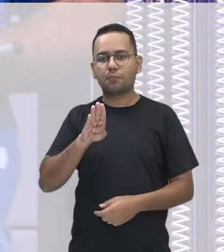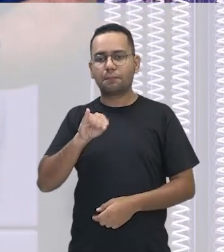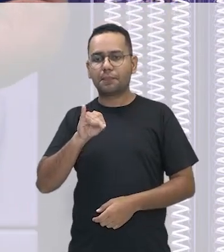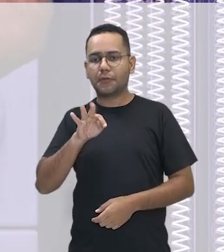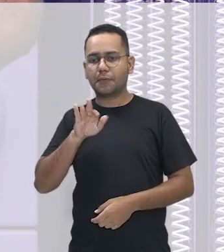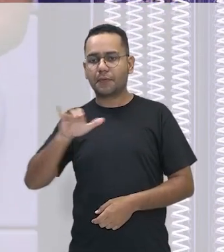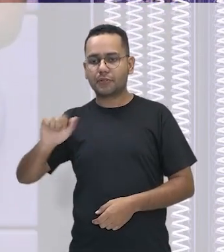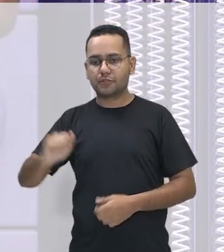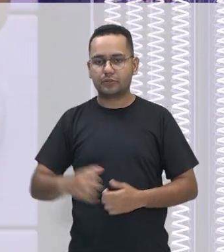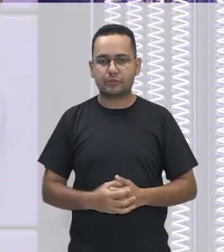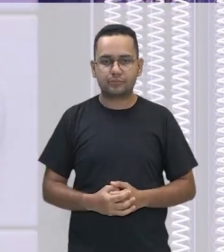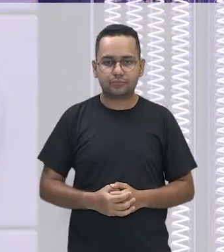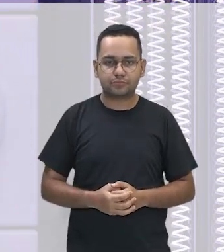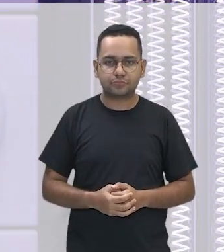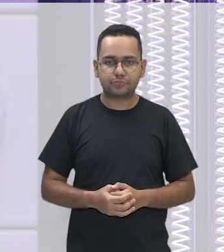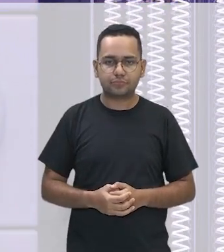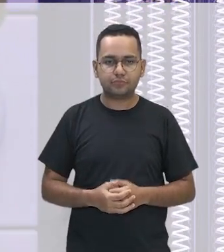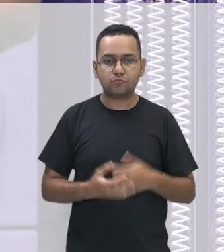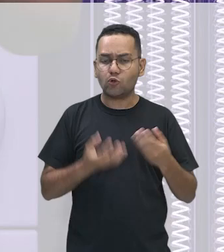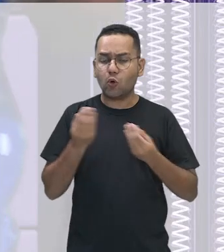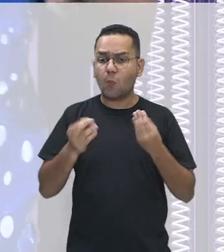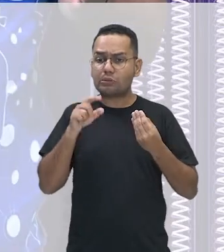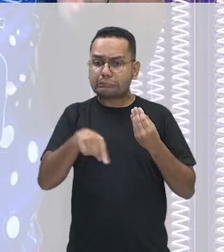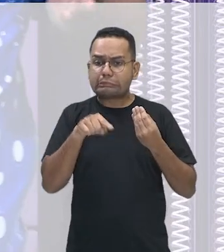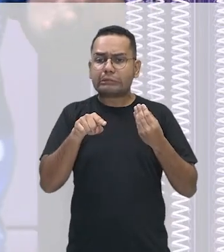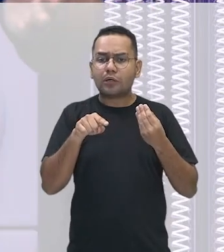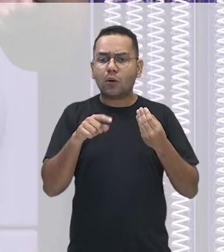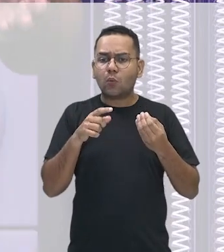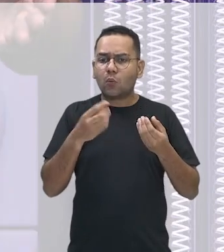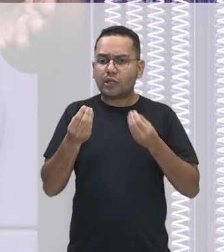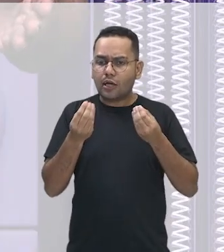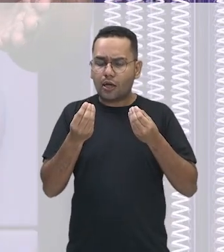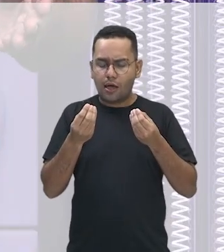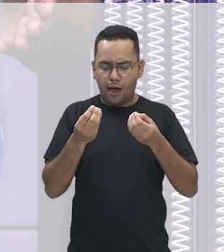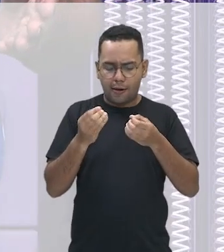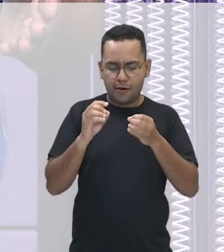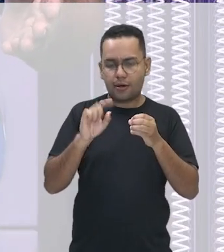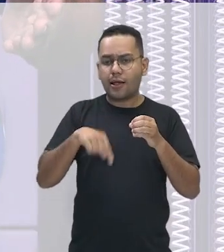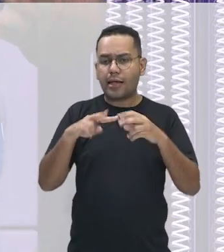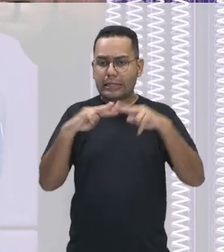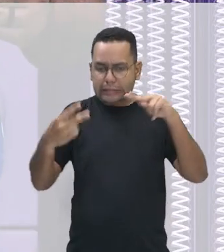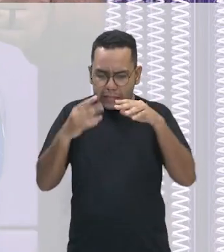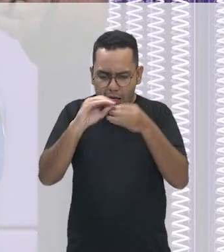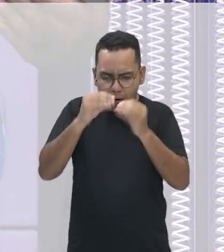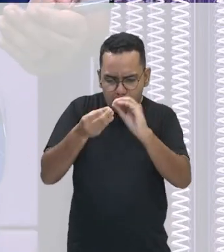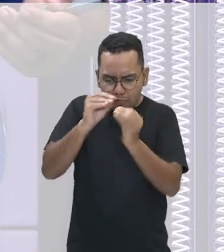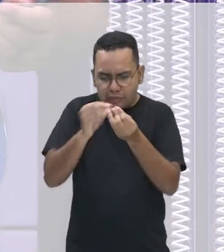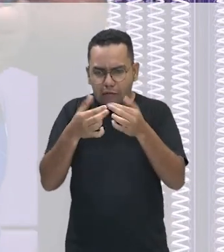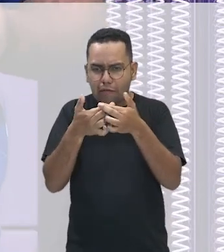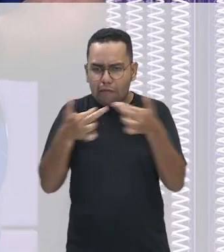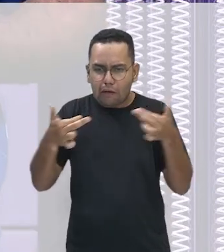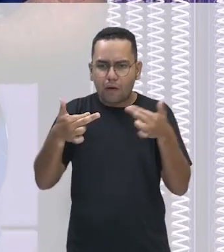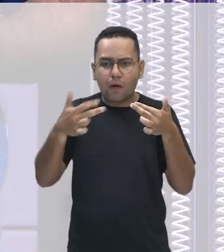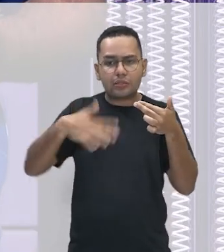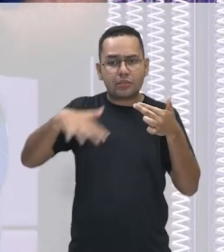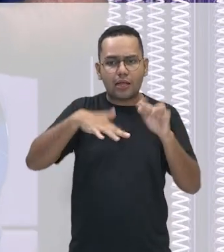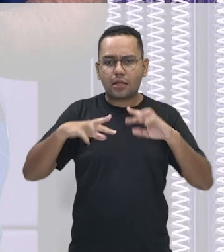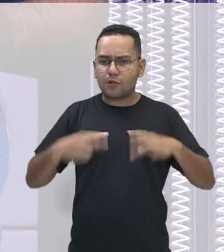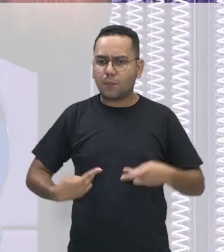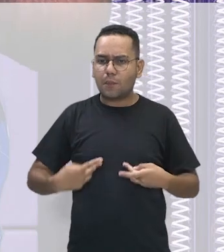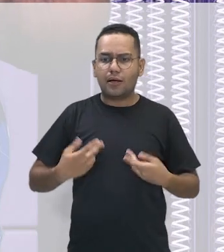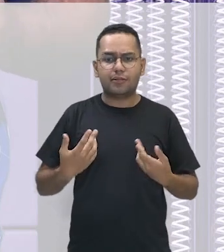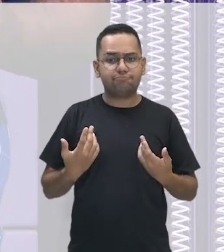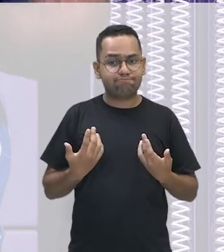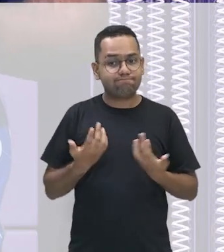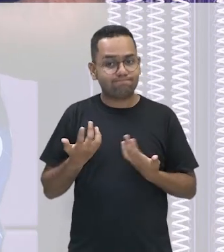éticas na manipulação genética e da biotecnologia em seres humanos? E também nós poderíamos dizer a dimensão